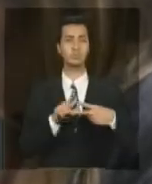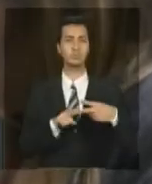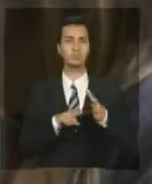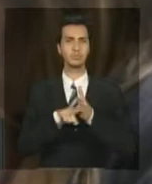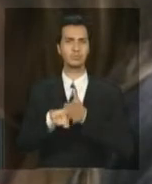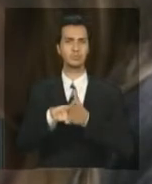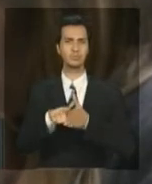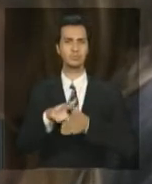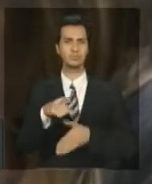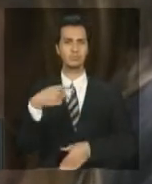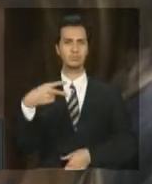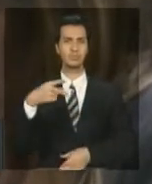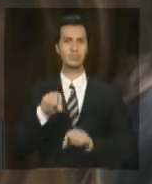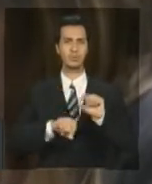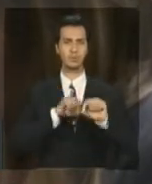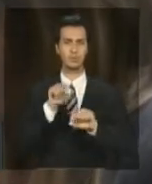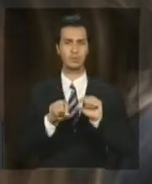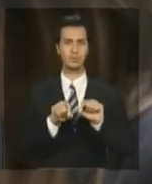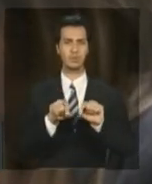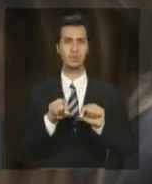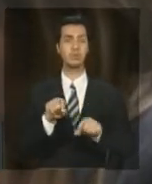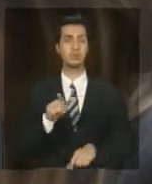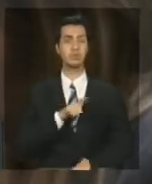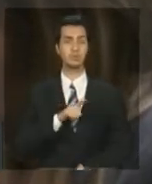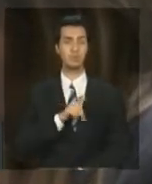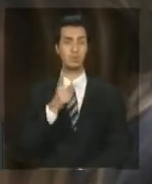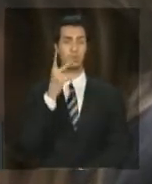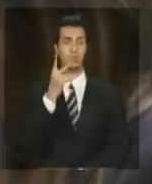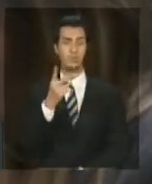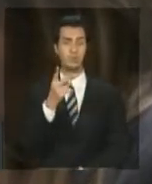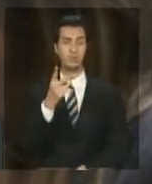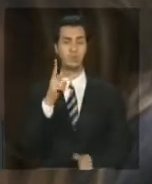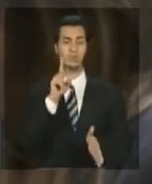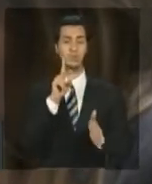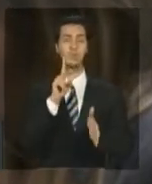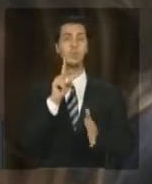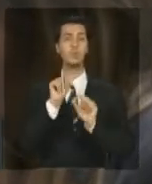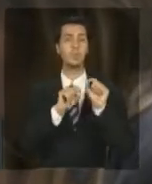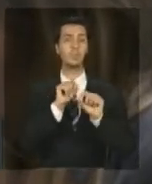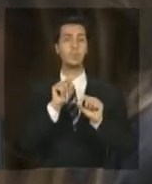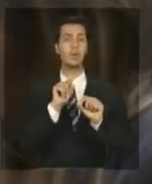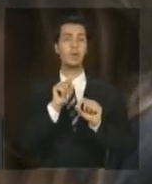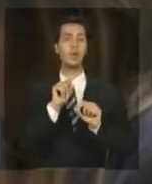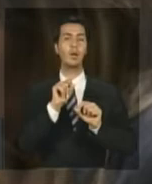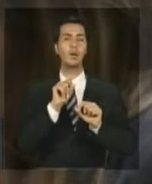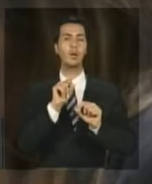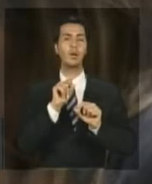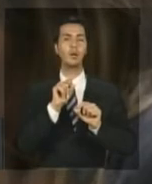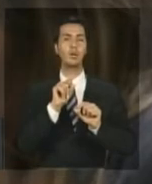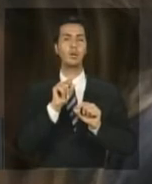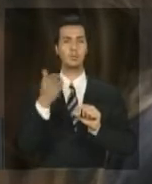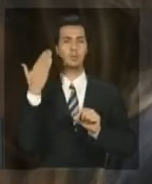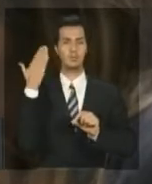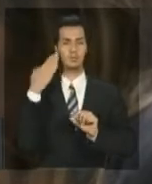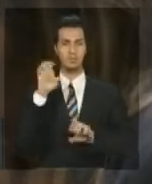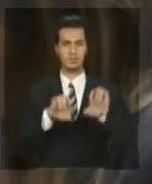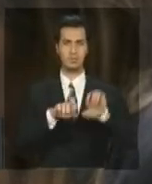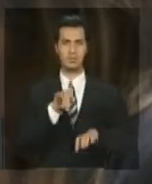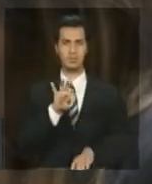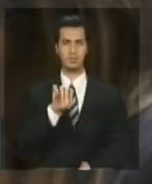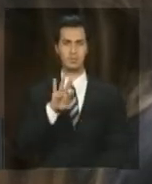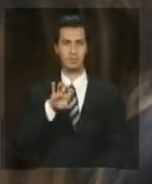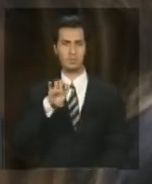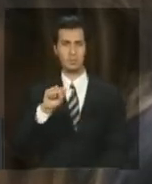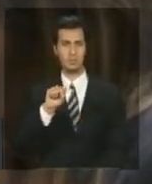em junho do ano passado, quando apresentou o plano, a Petrobras traçou um projeto de desinvestimento de